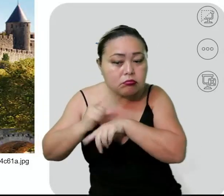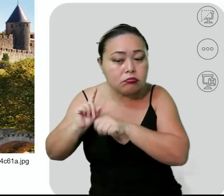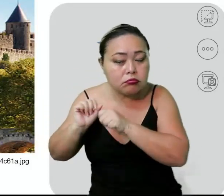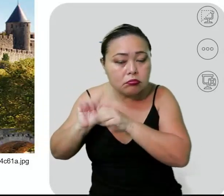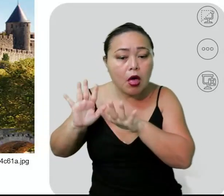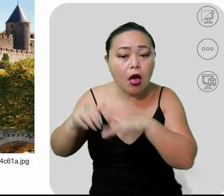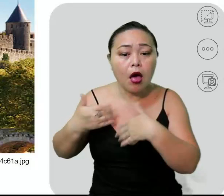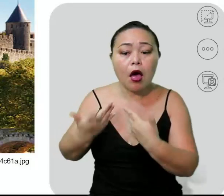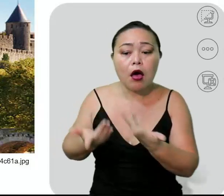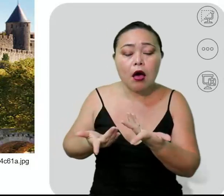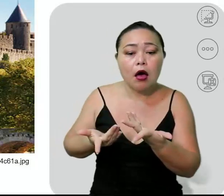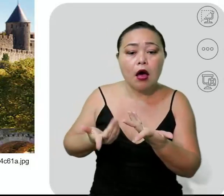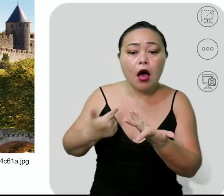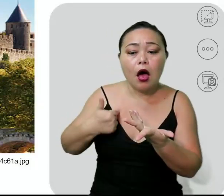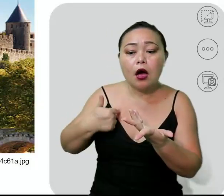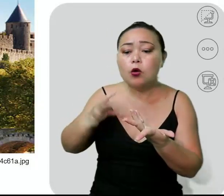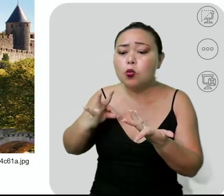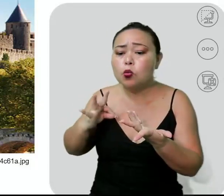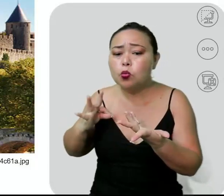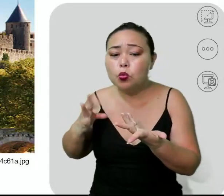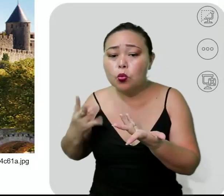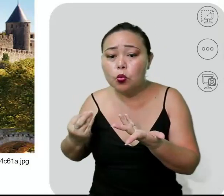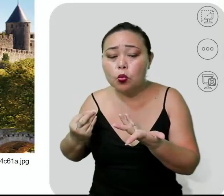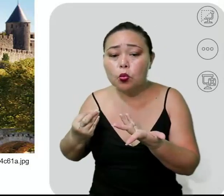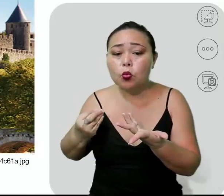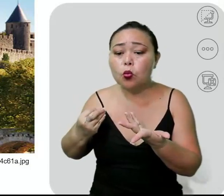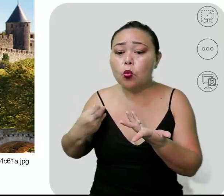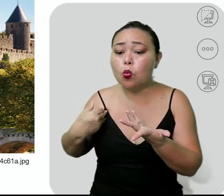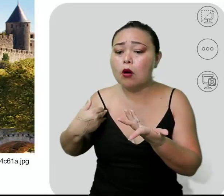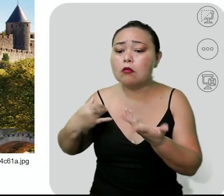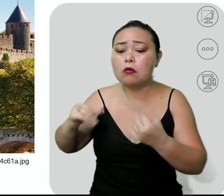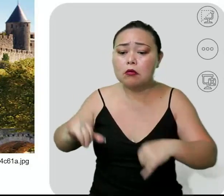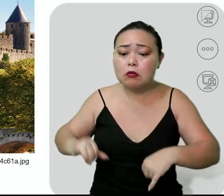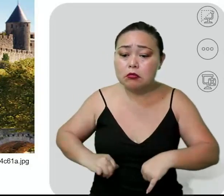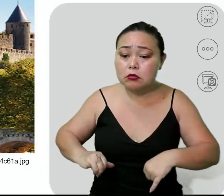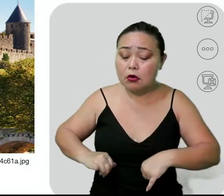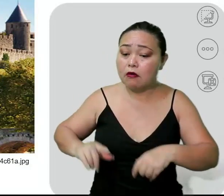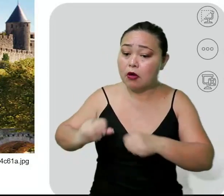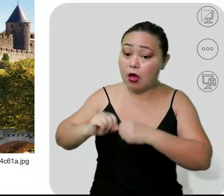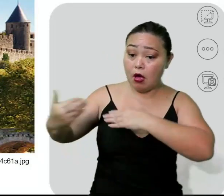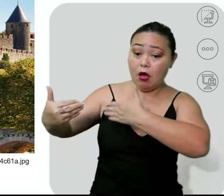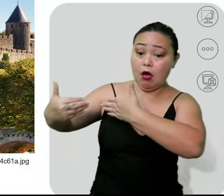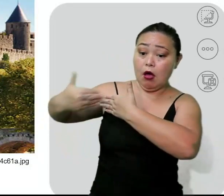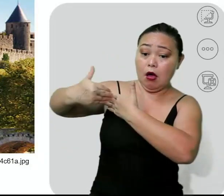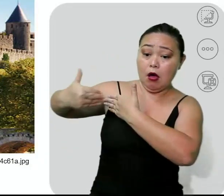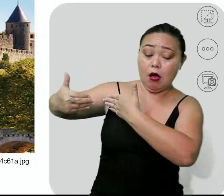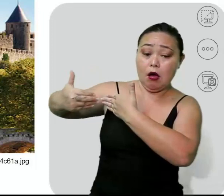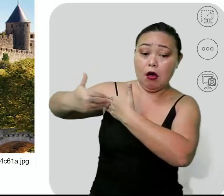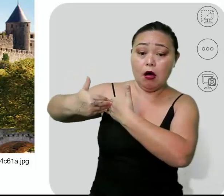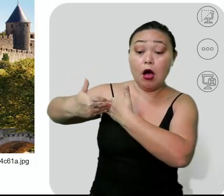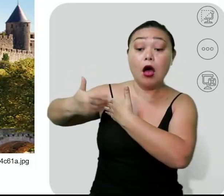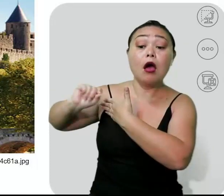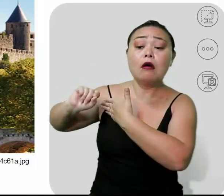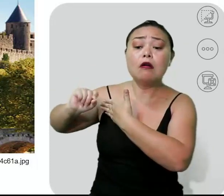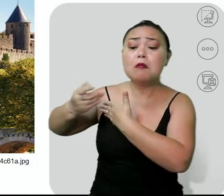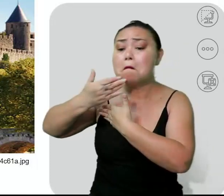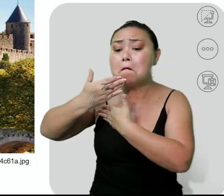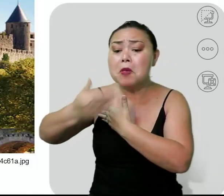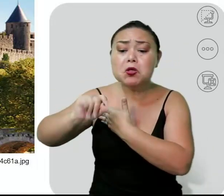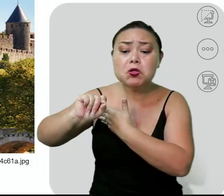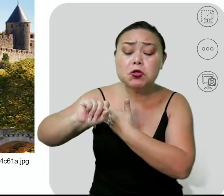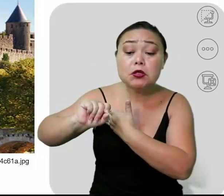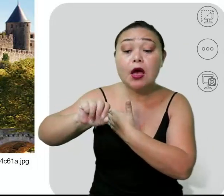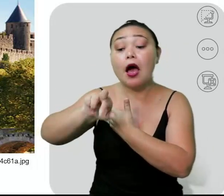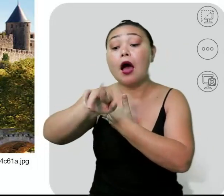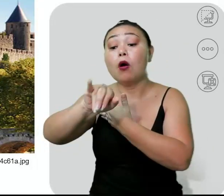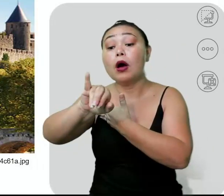E todas as vezes que eles irão sofrer um ataque, eles vão recorrer a quem?